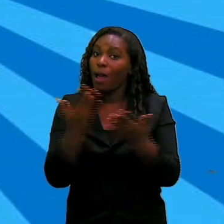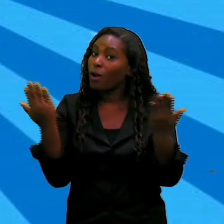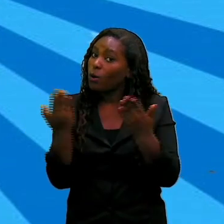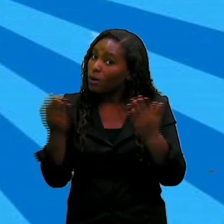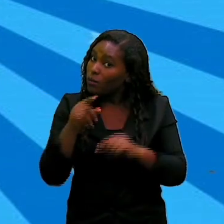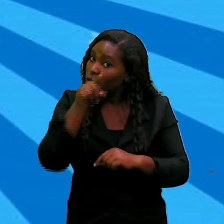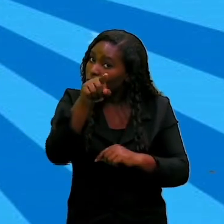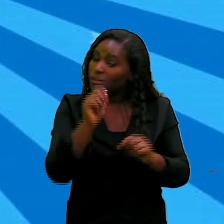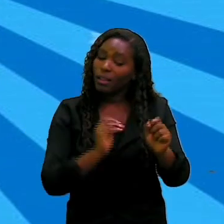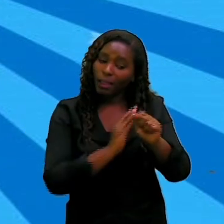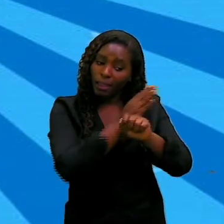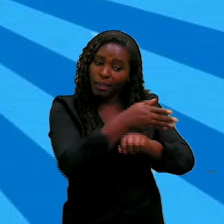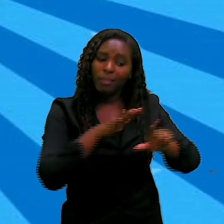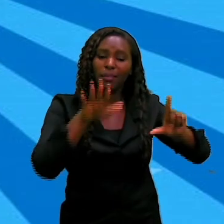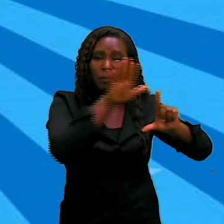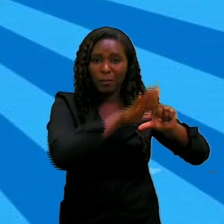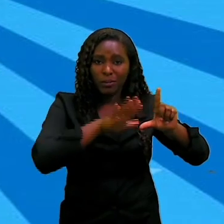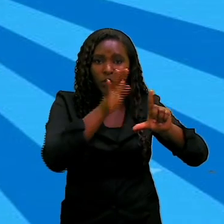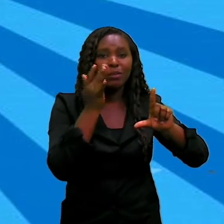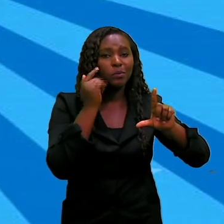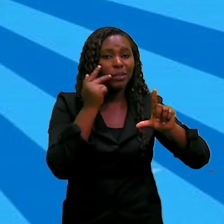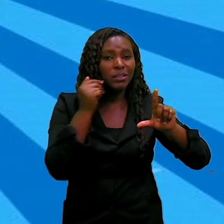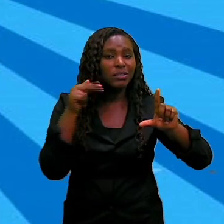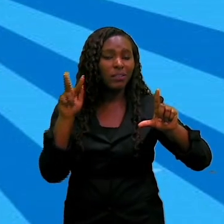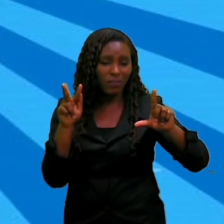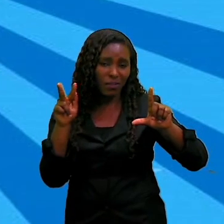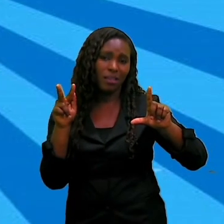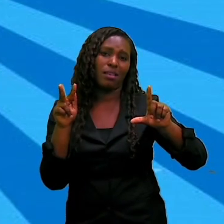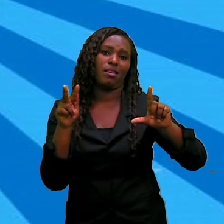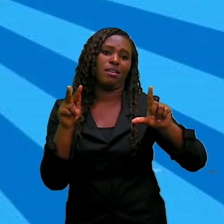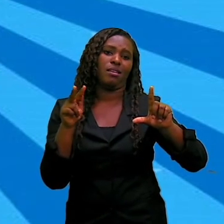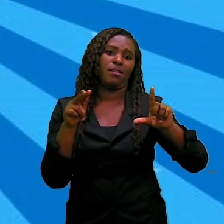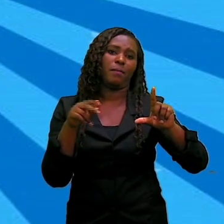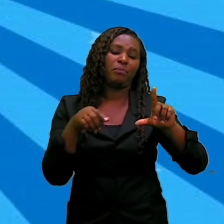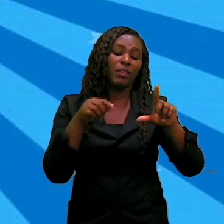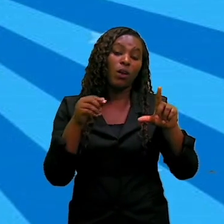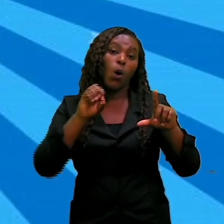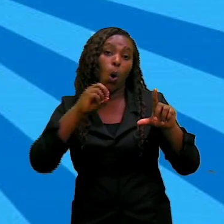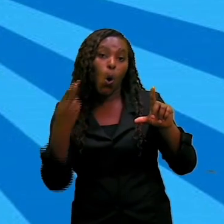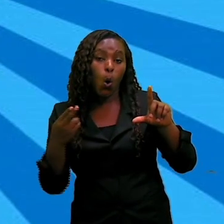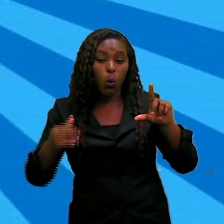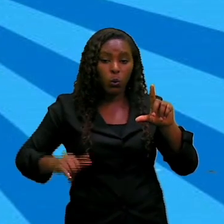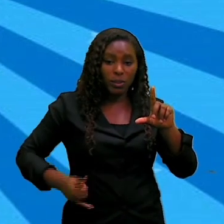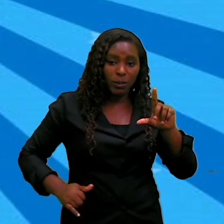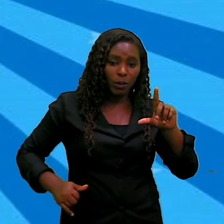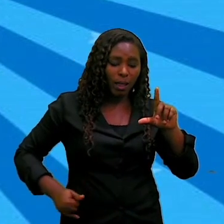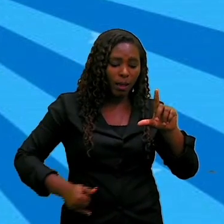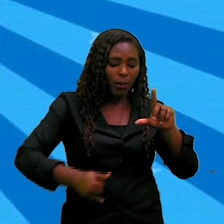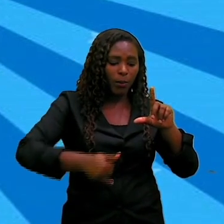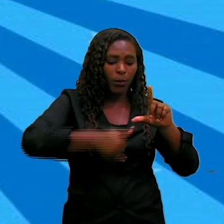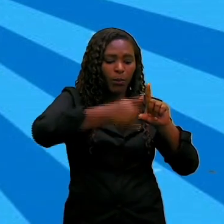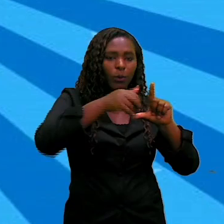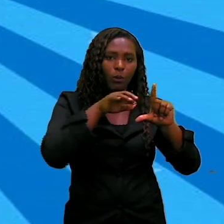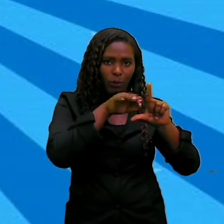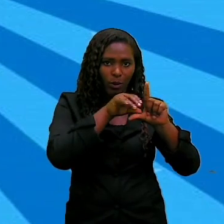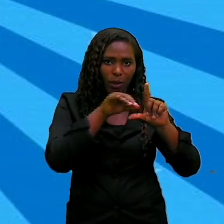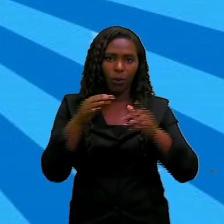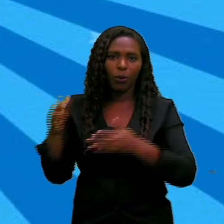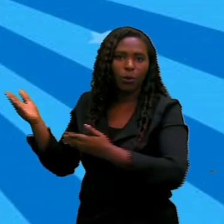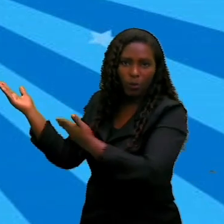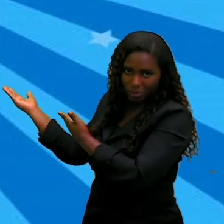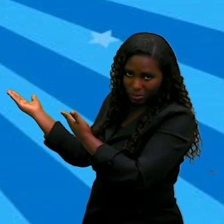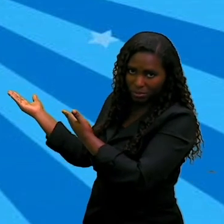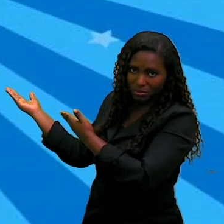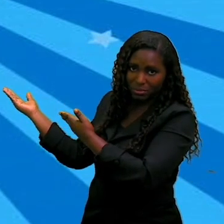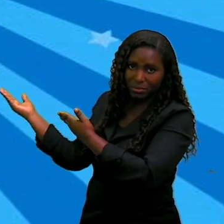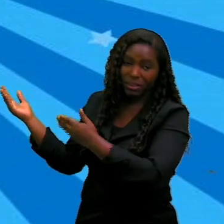estudante. Acesse a plataforma smedgv.com/aluno ou aponte a câmera do seu celular para o QR Code aqui no canto da